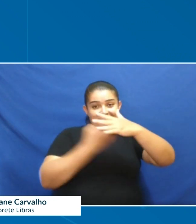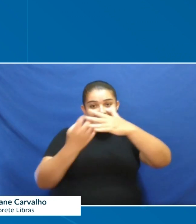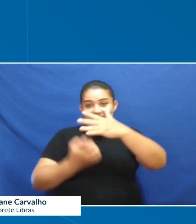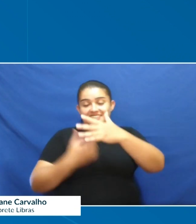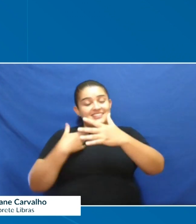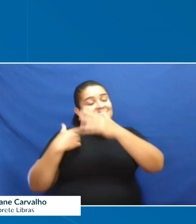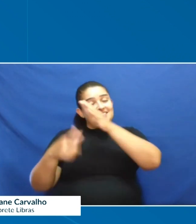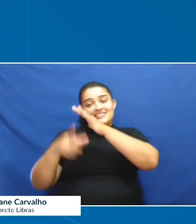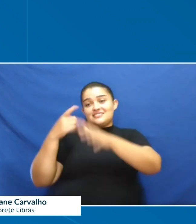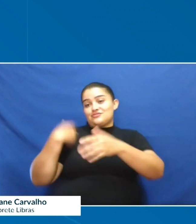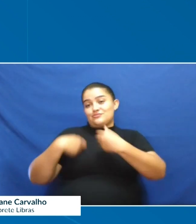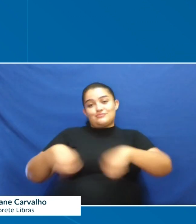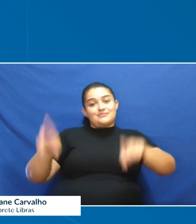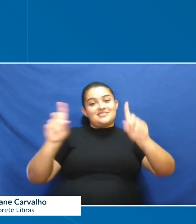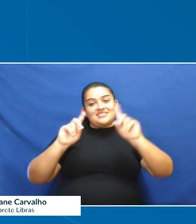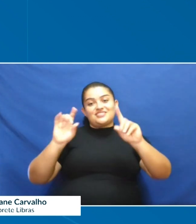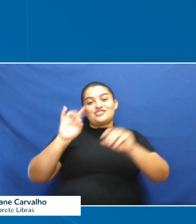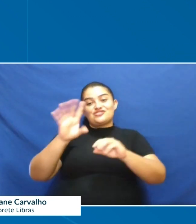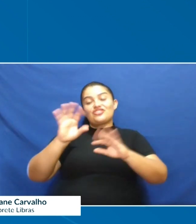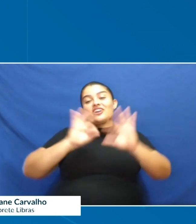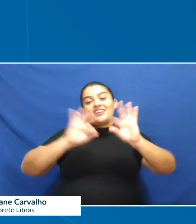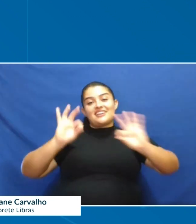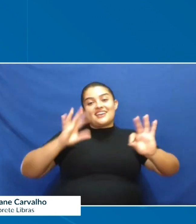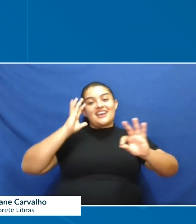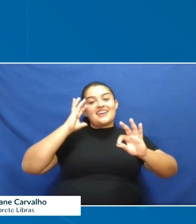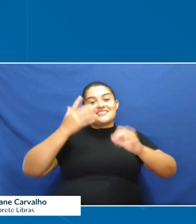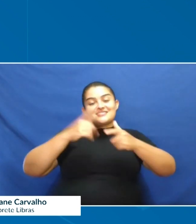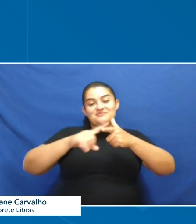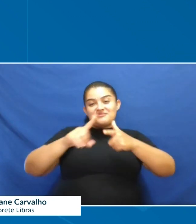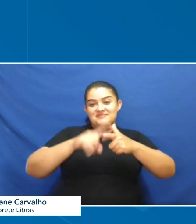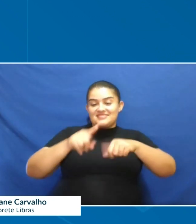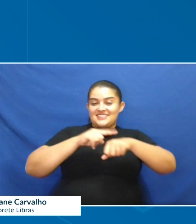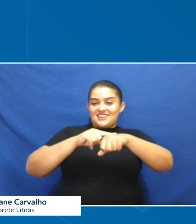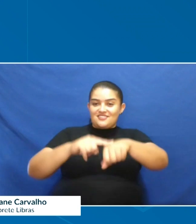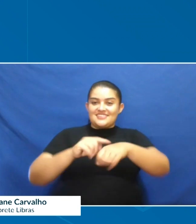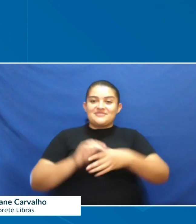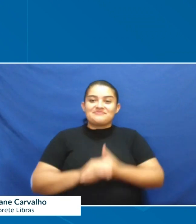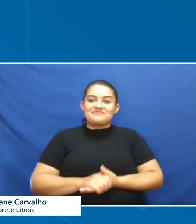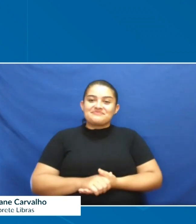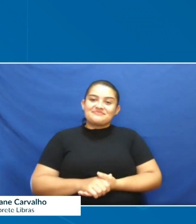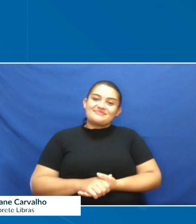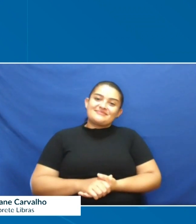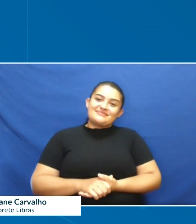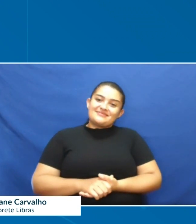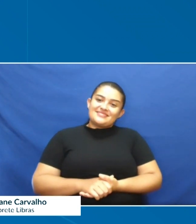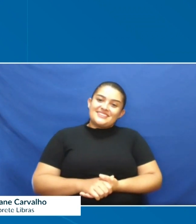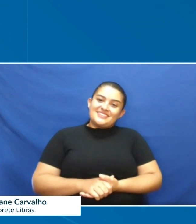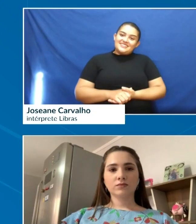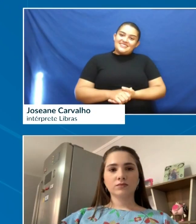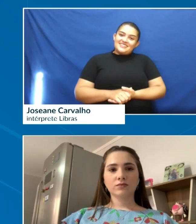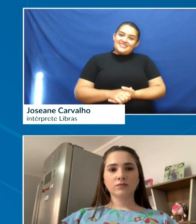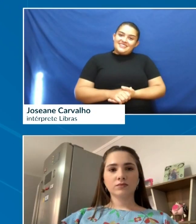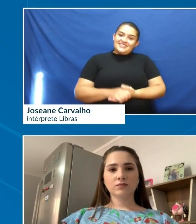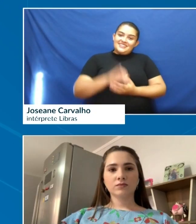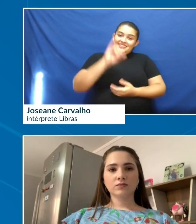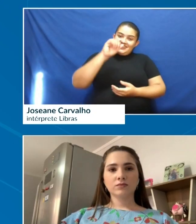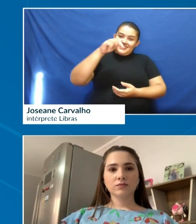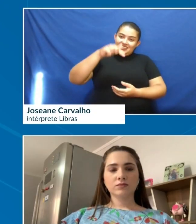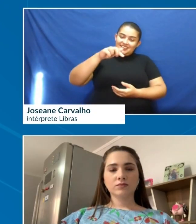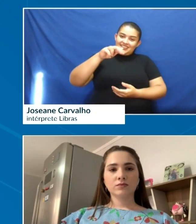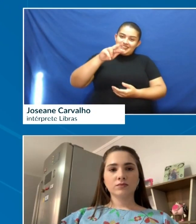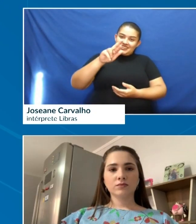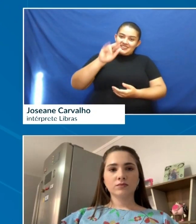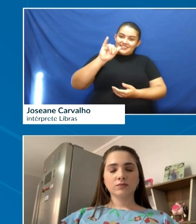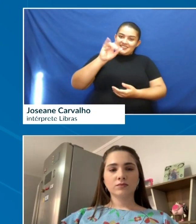precisaram projetar, apenas constroem naquele momento que é necessário. Bacana. Ingrid, a gente comentou também